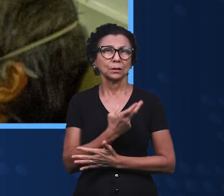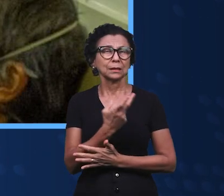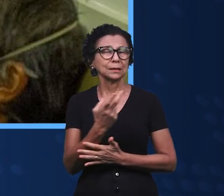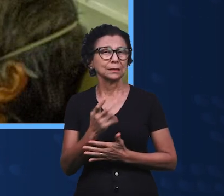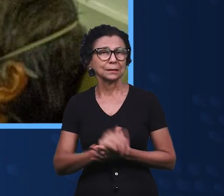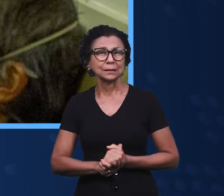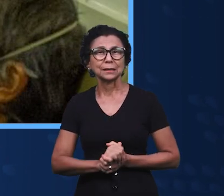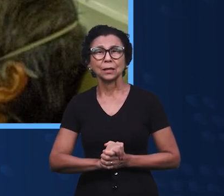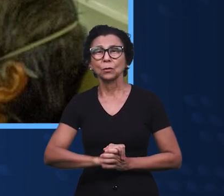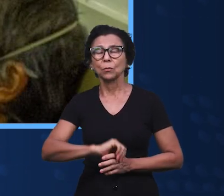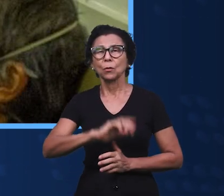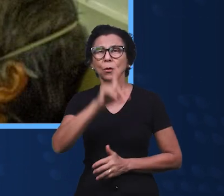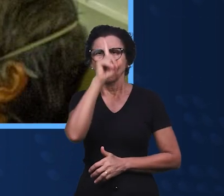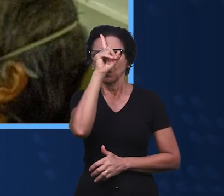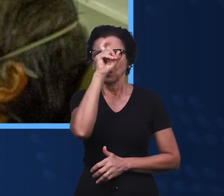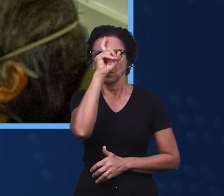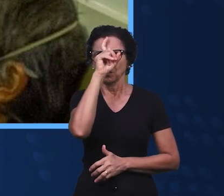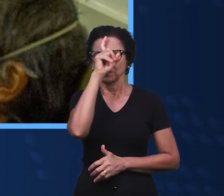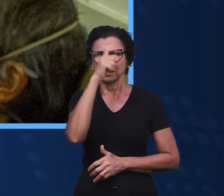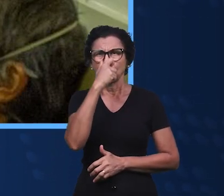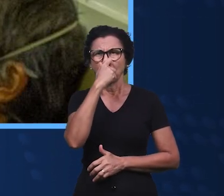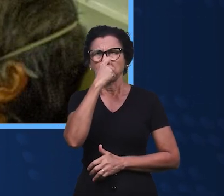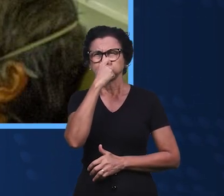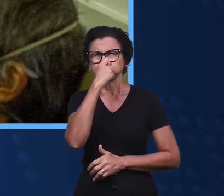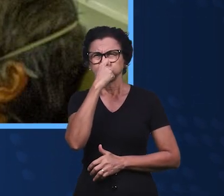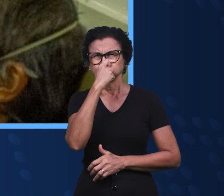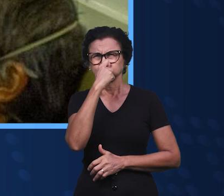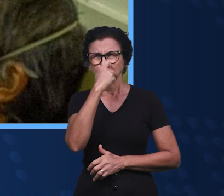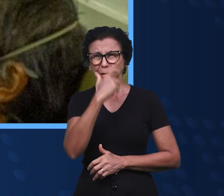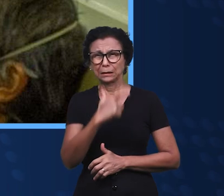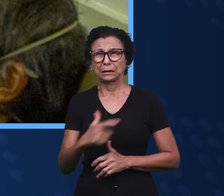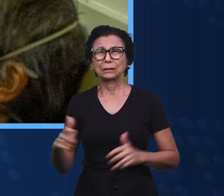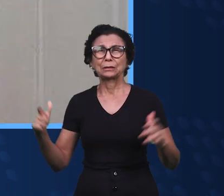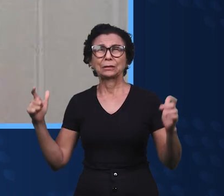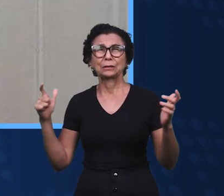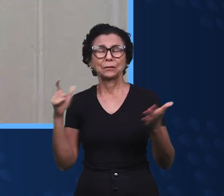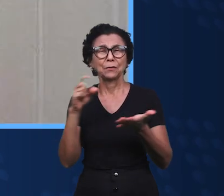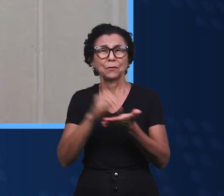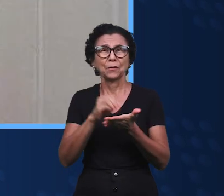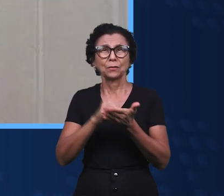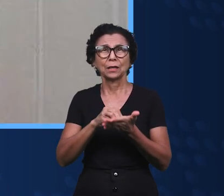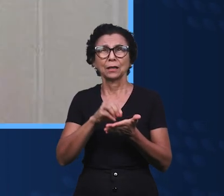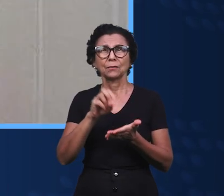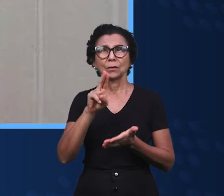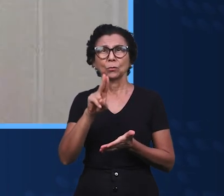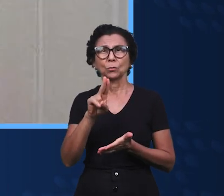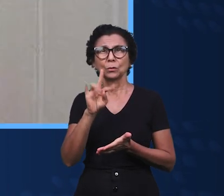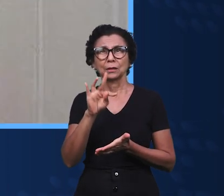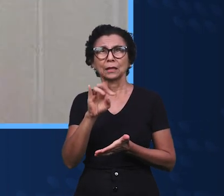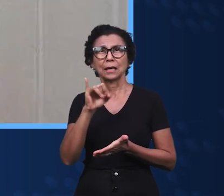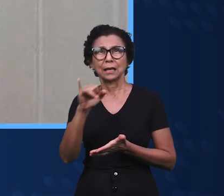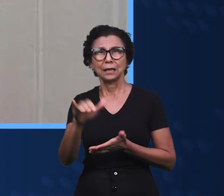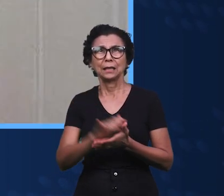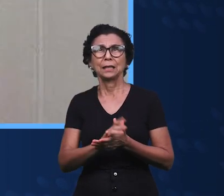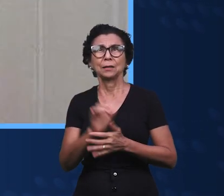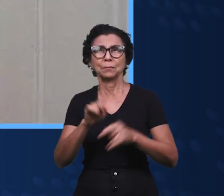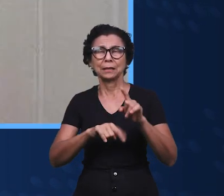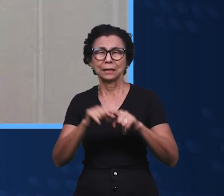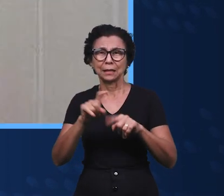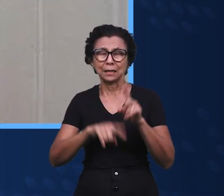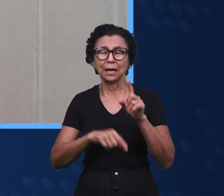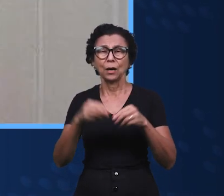causando uma superlotação de hospitais, escassez de leitos de UTI, equipamentos